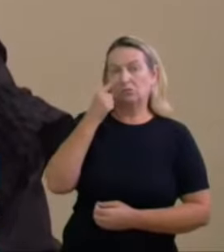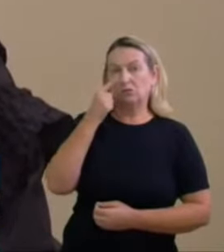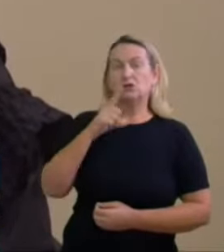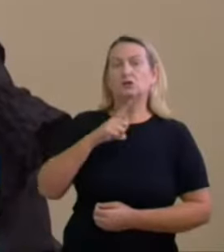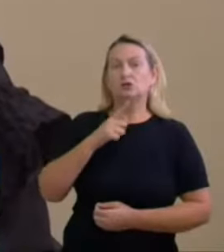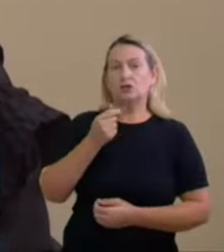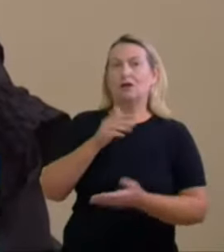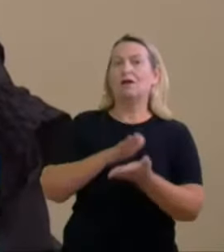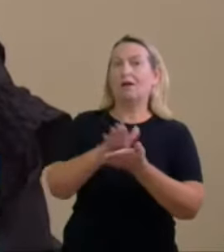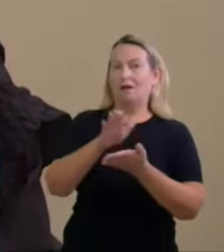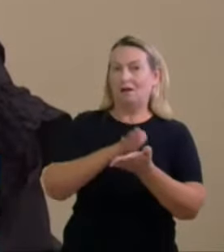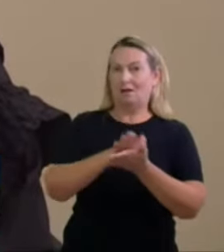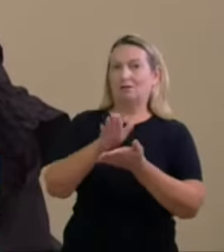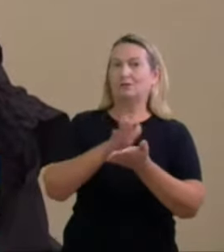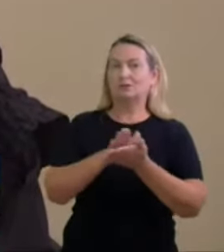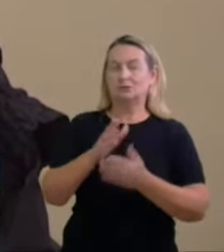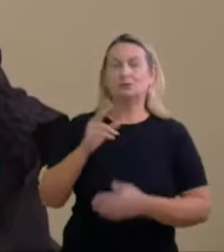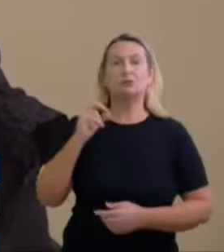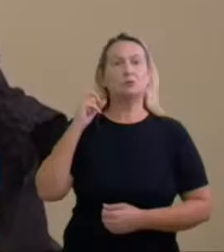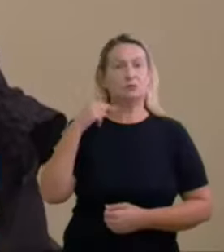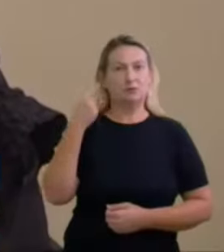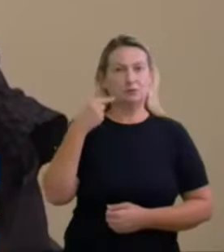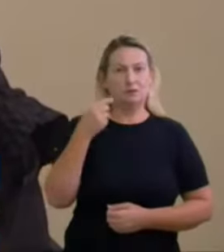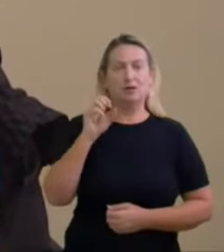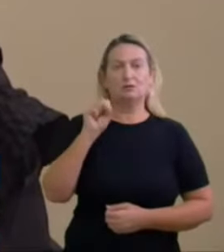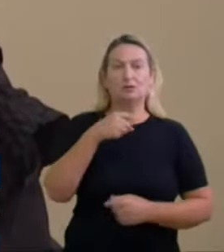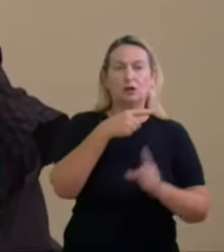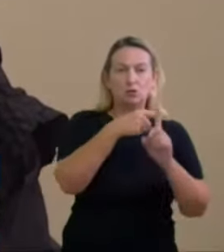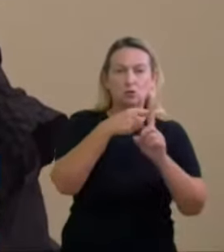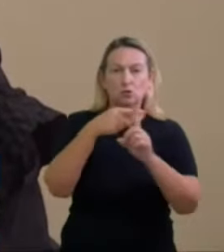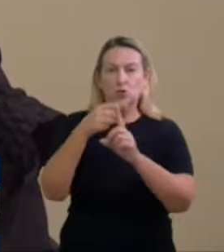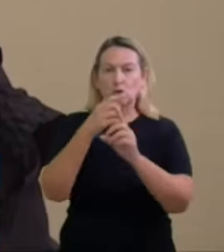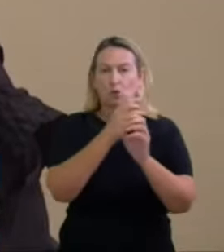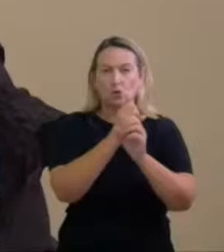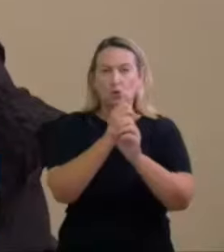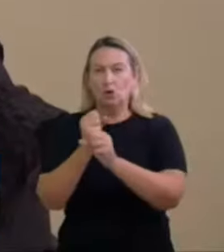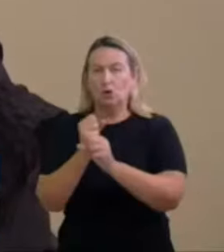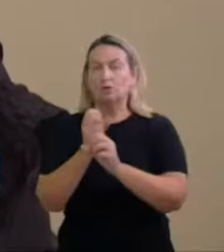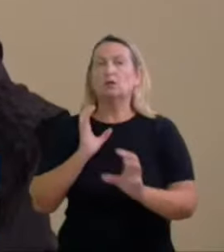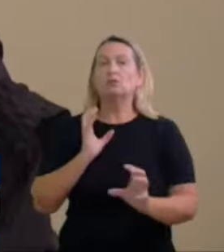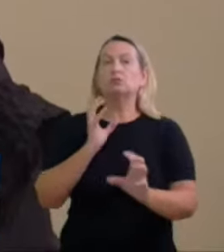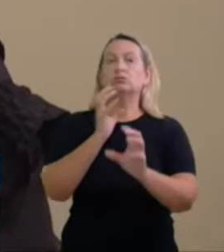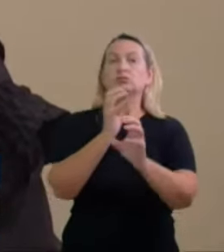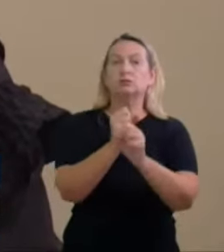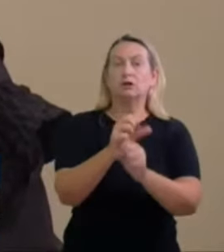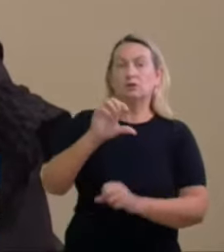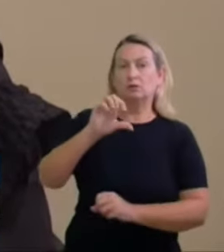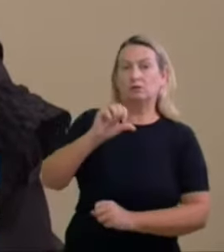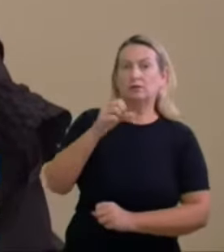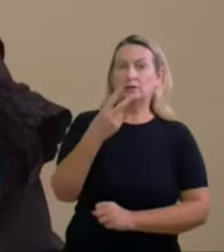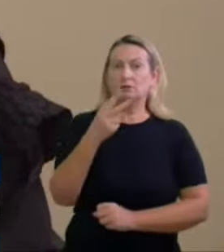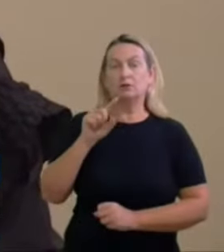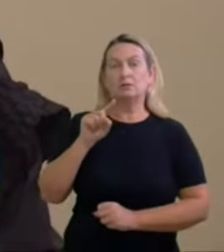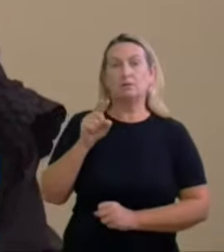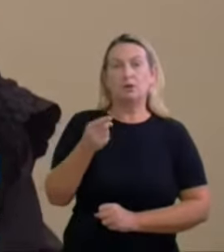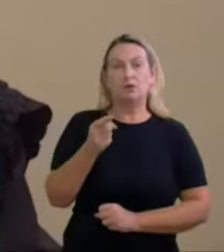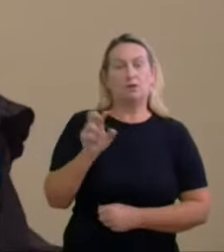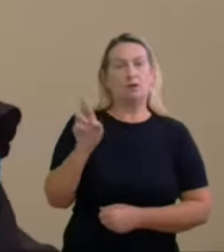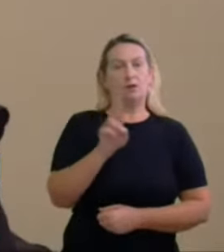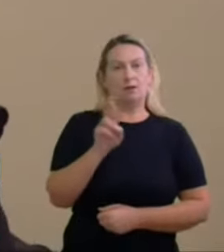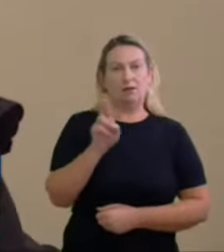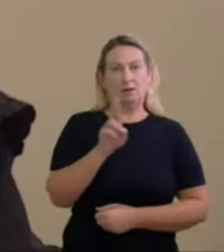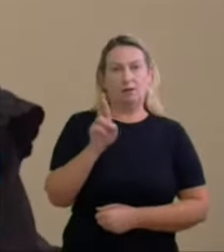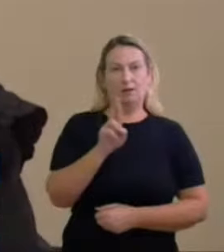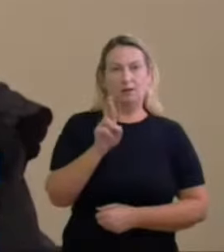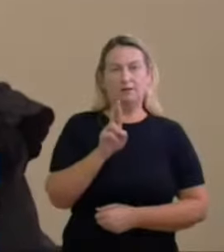advogados naqueles autos a soma somavam a soma totalizavam 90 R 2000 e o